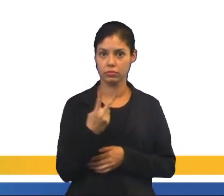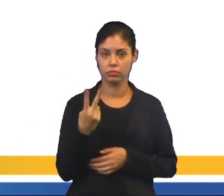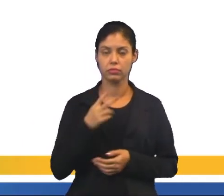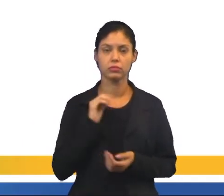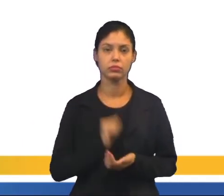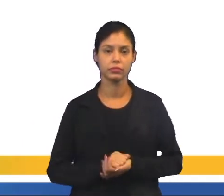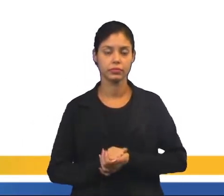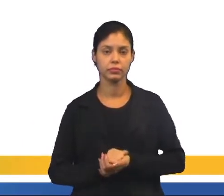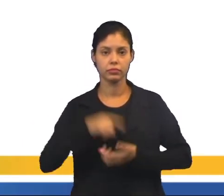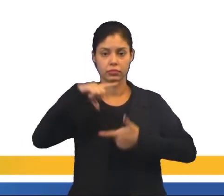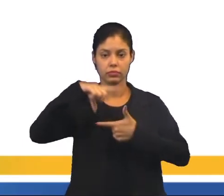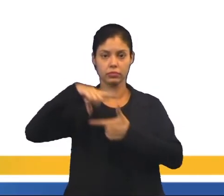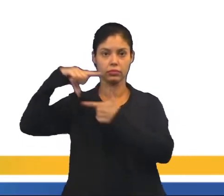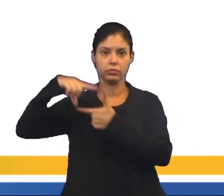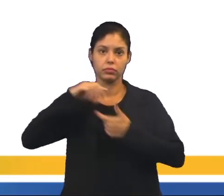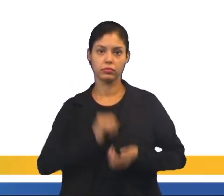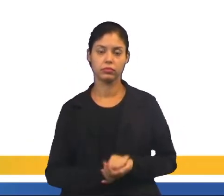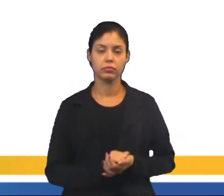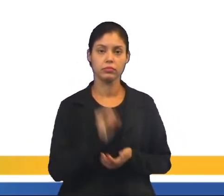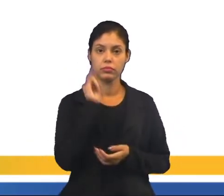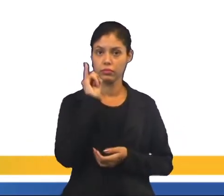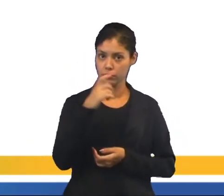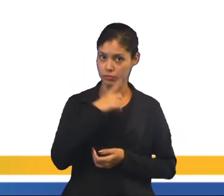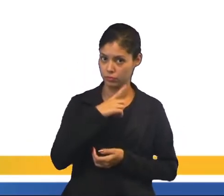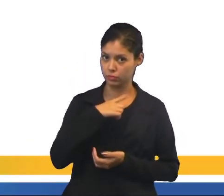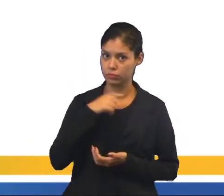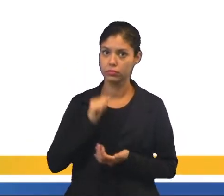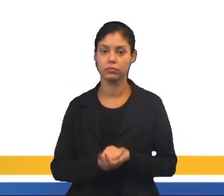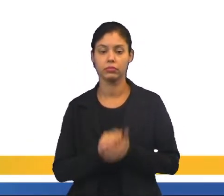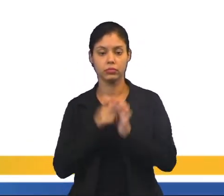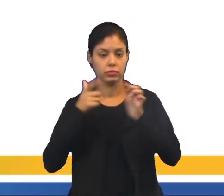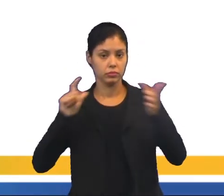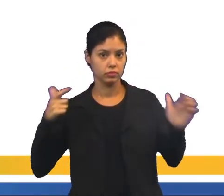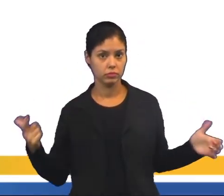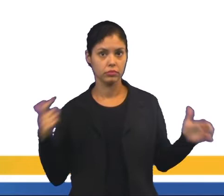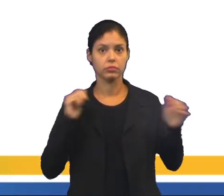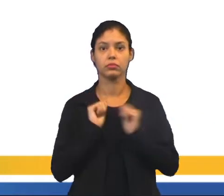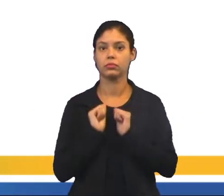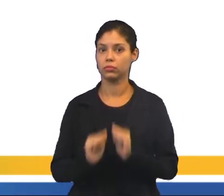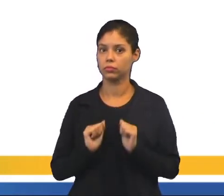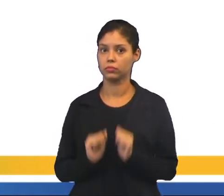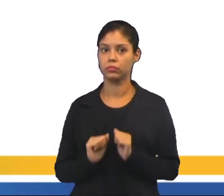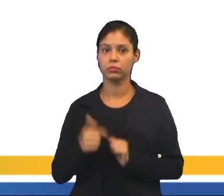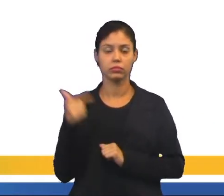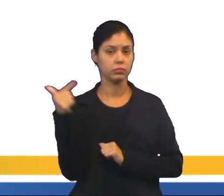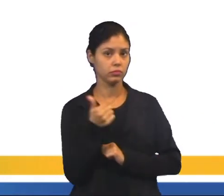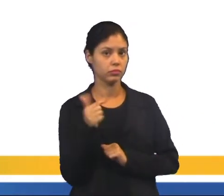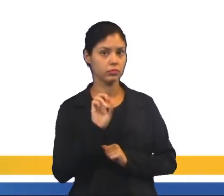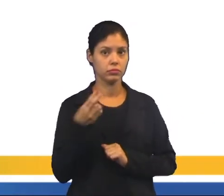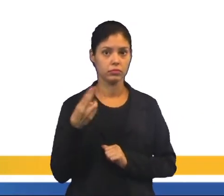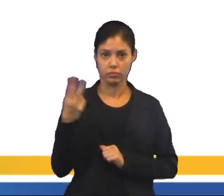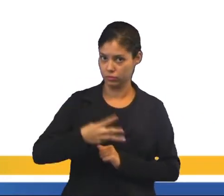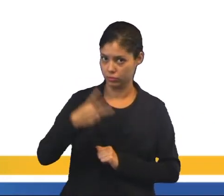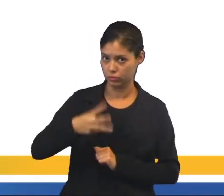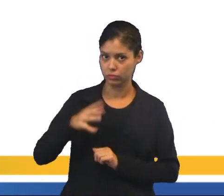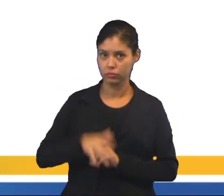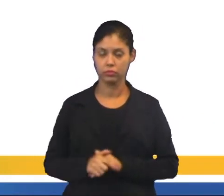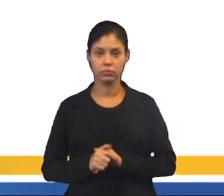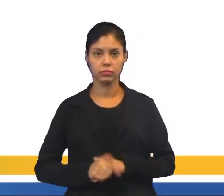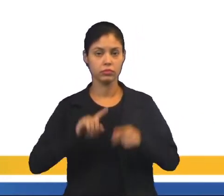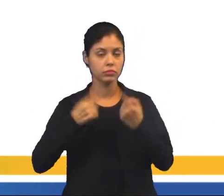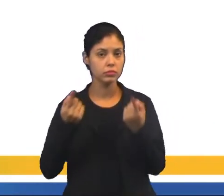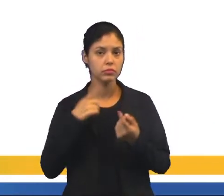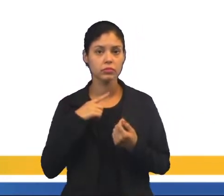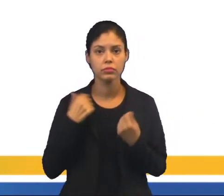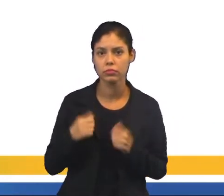2 quadradinhos. Então, observe, se ela vai ampliar, ela pode ampliar por 2 ou por 3. Mas